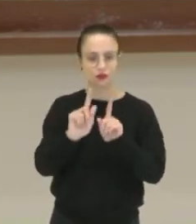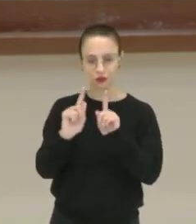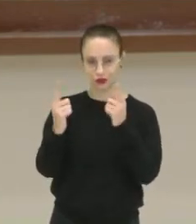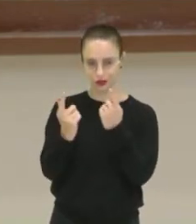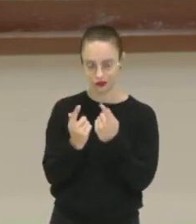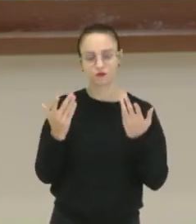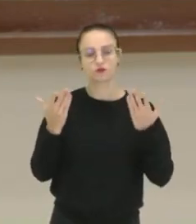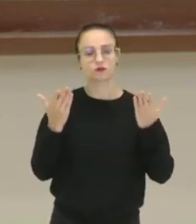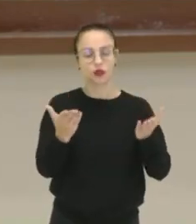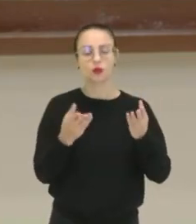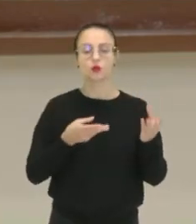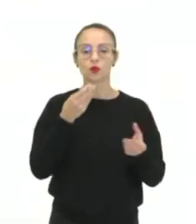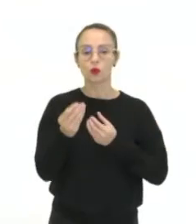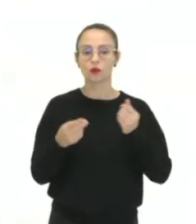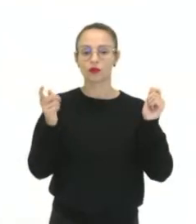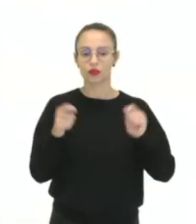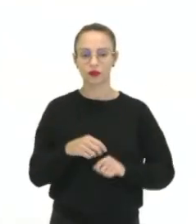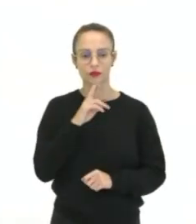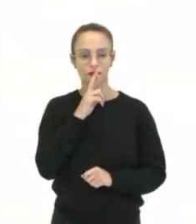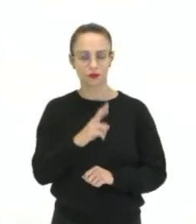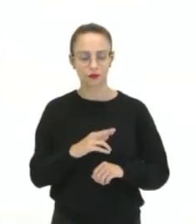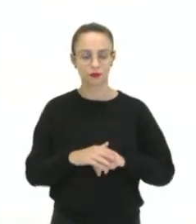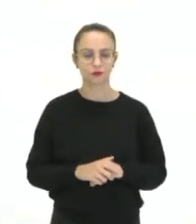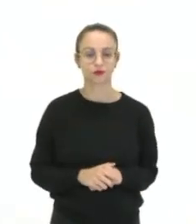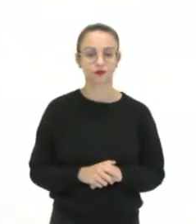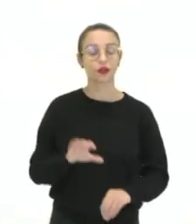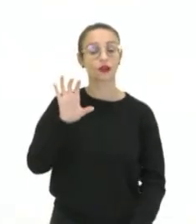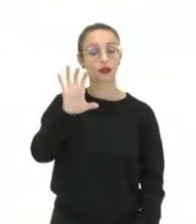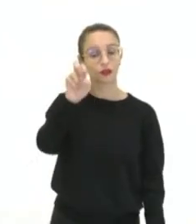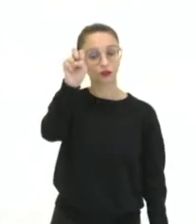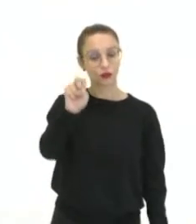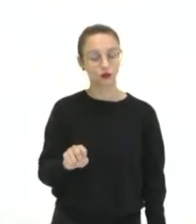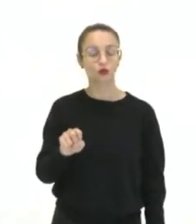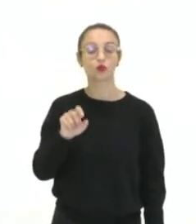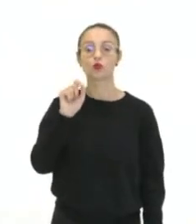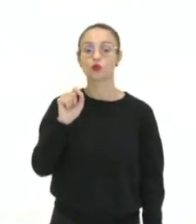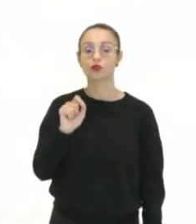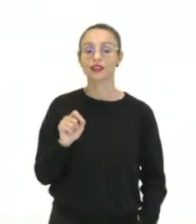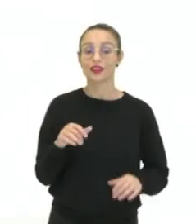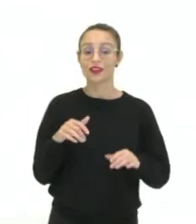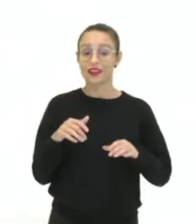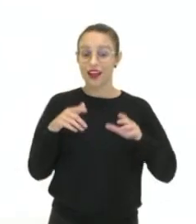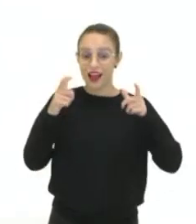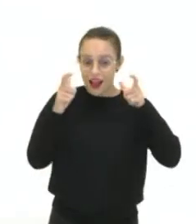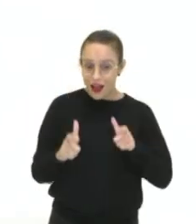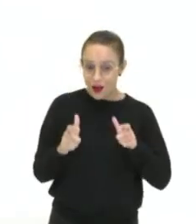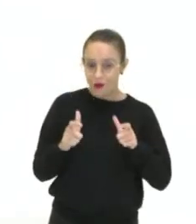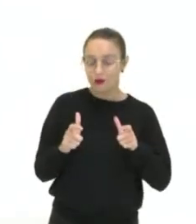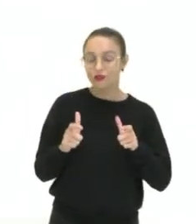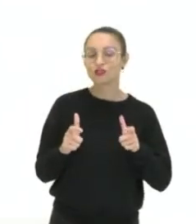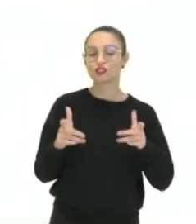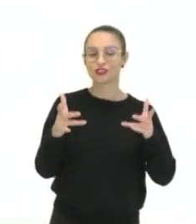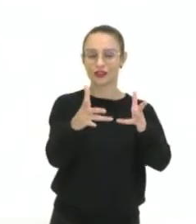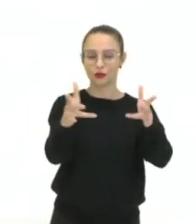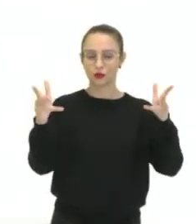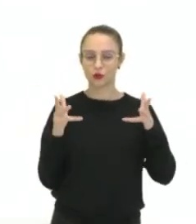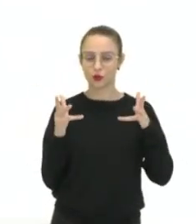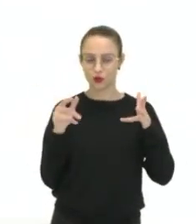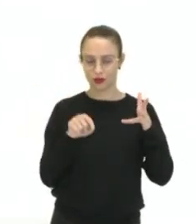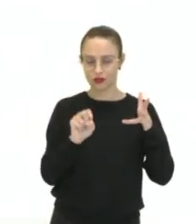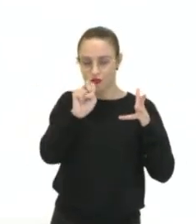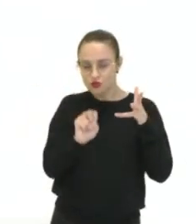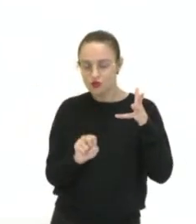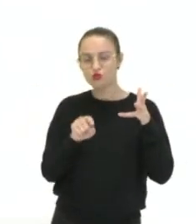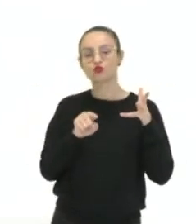ter construído ali a nossa resposta? A região sul possui a maior parte das suas terras na zona temperada do sul,